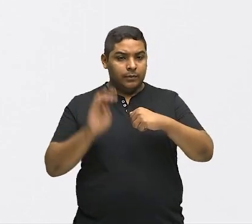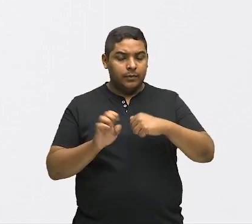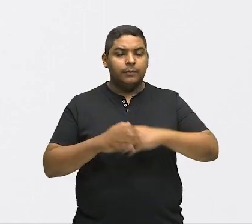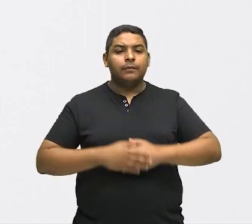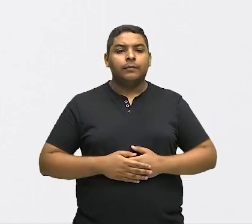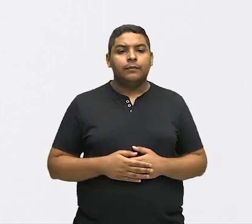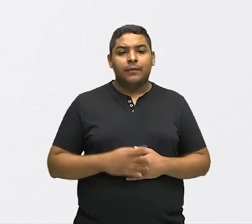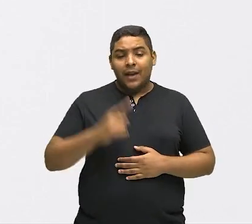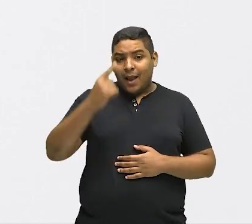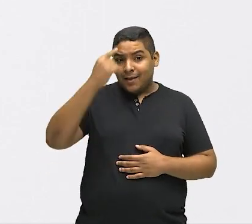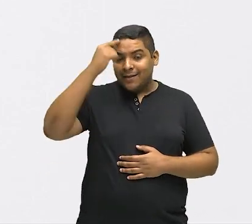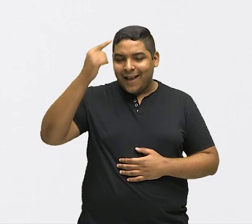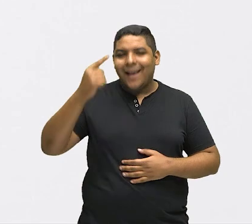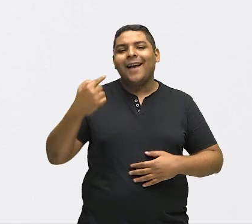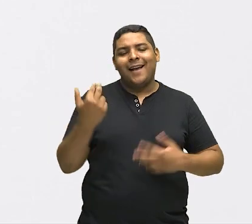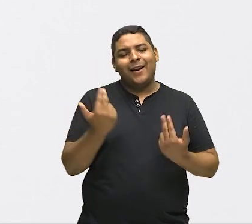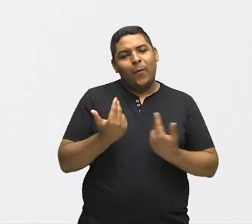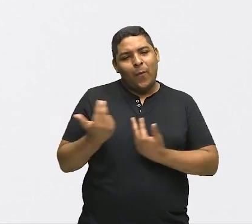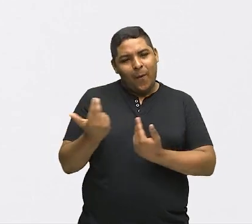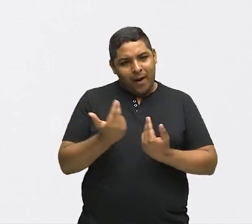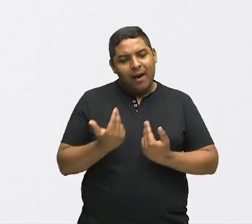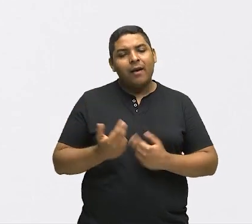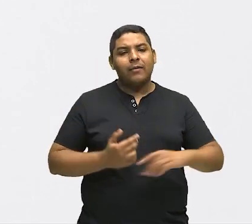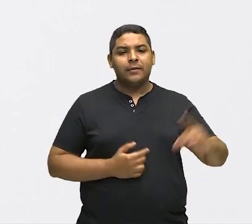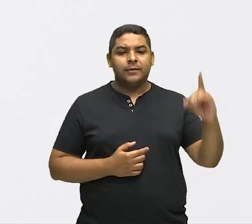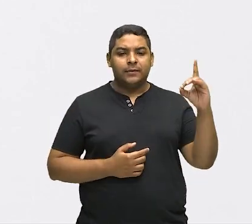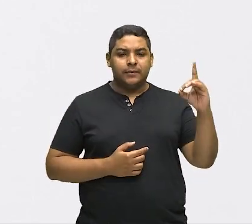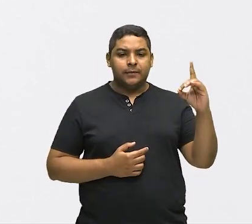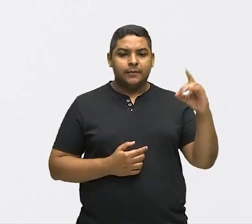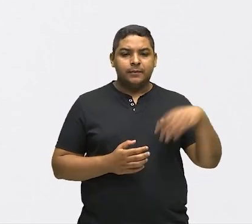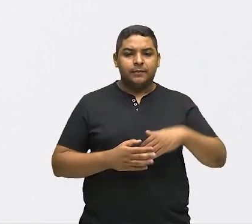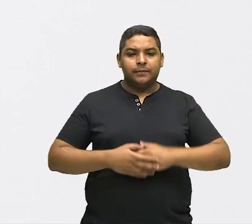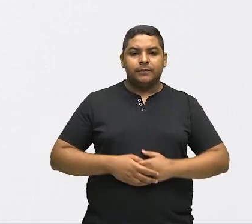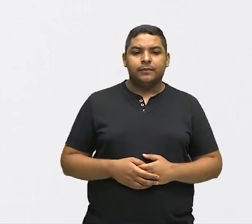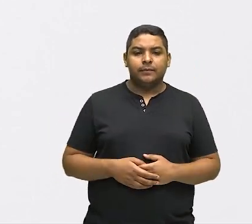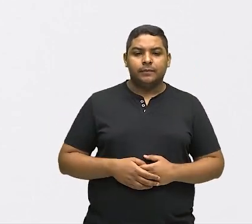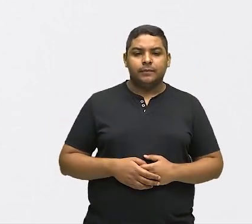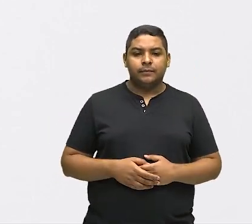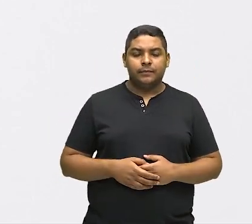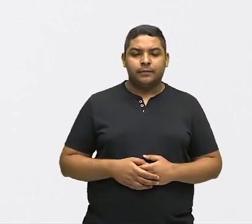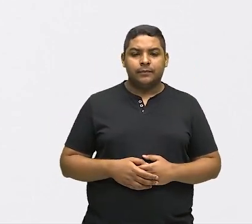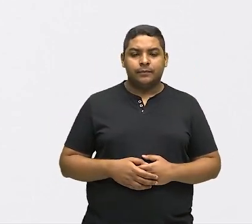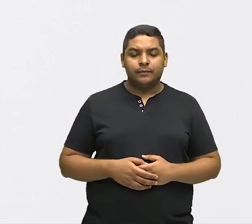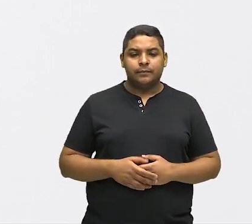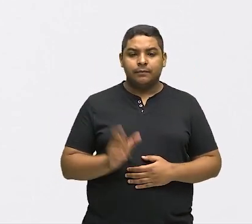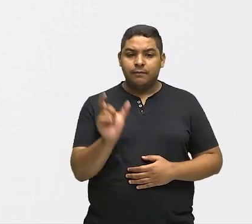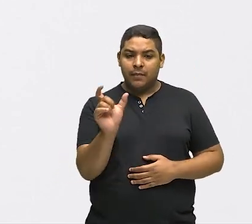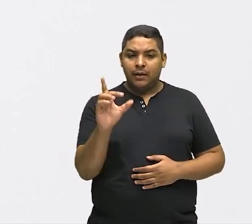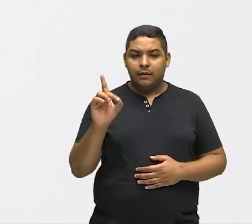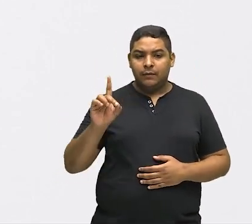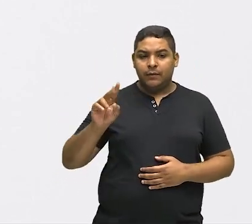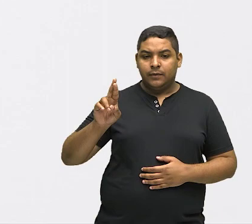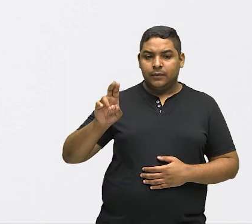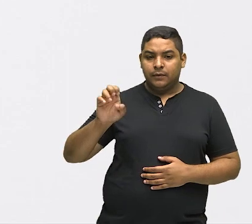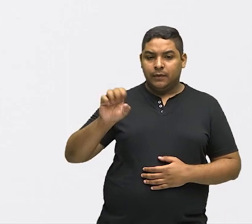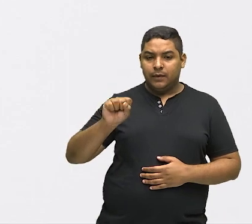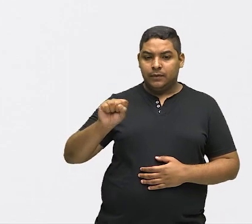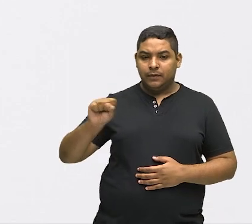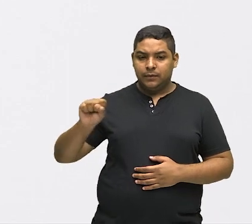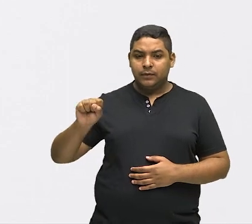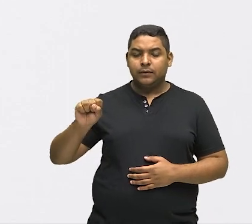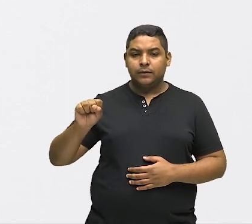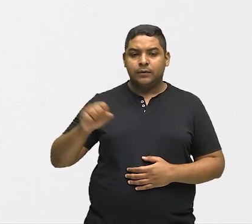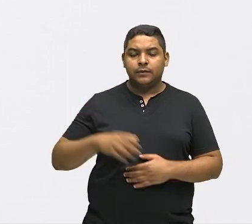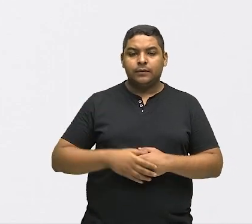ideia depois do verbo to be nós temos aqui também com a palavra dress. Este lindo vestido aqui, ó, que é a